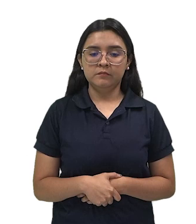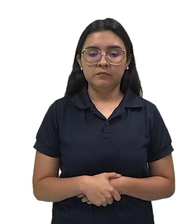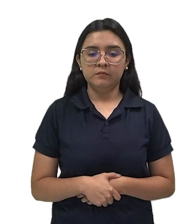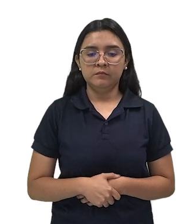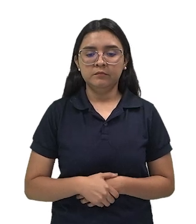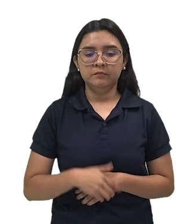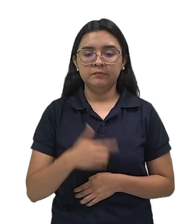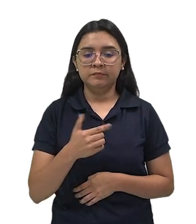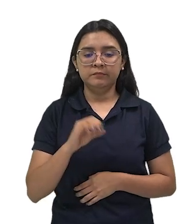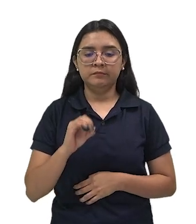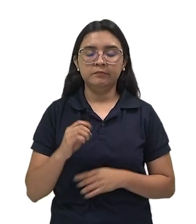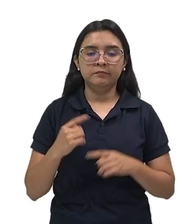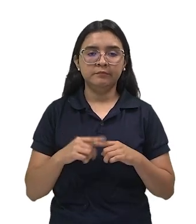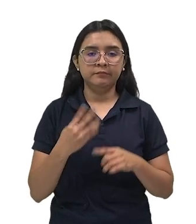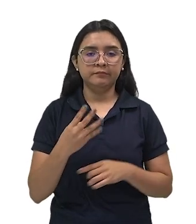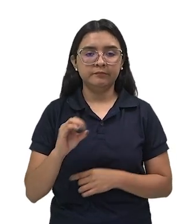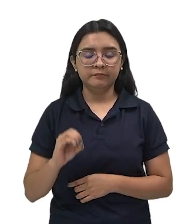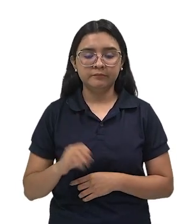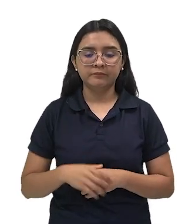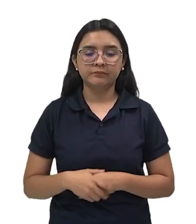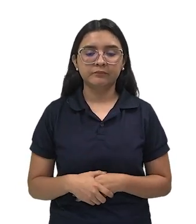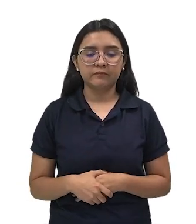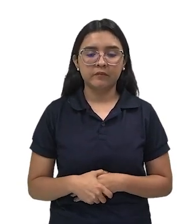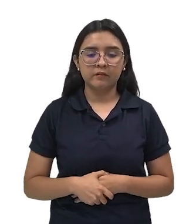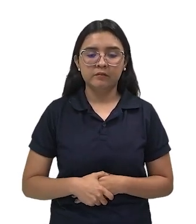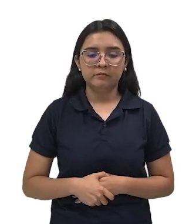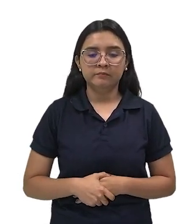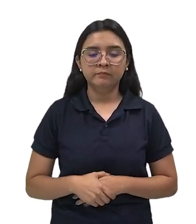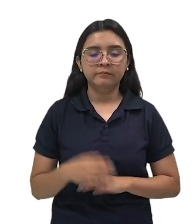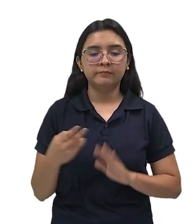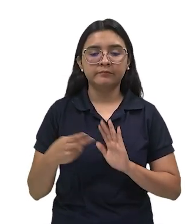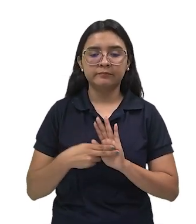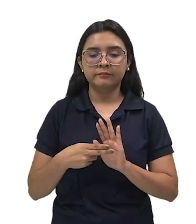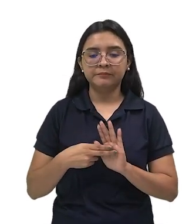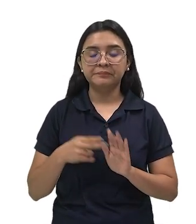20 vezes 40 dá